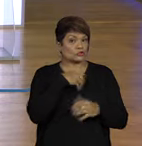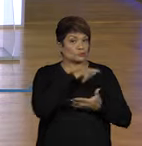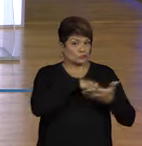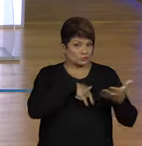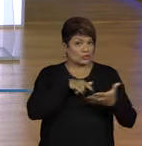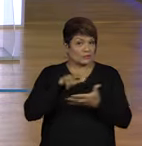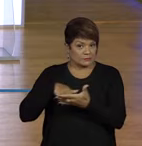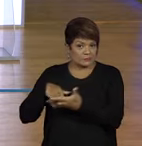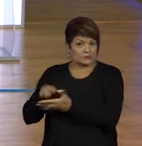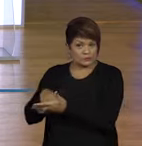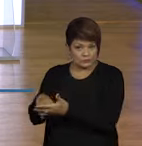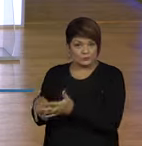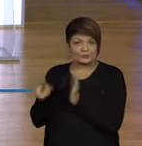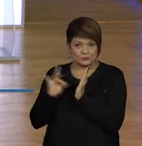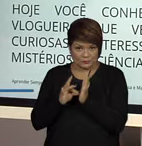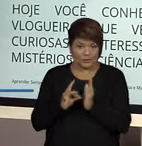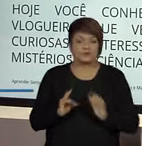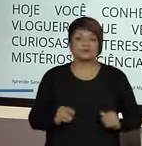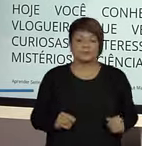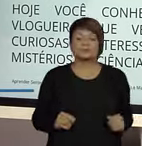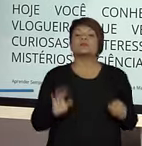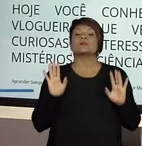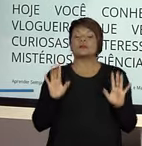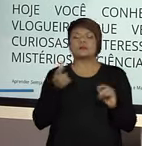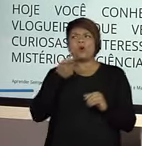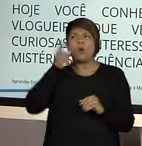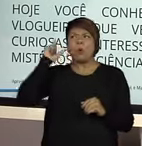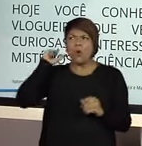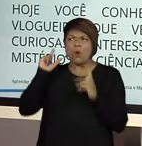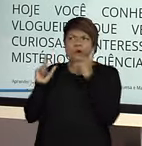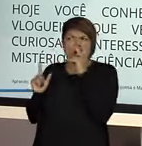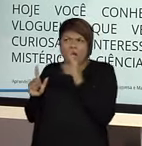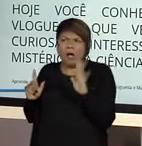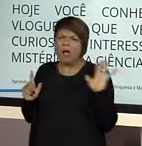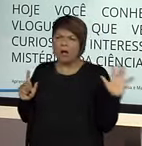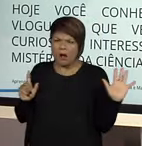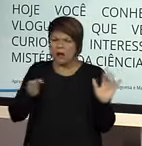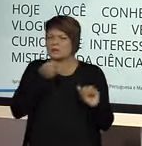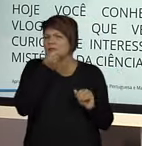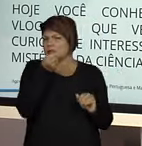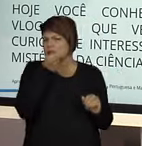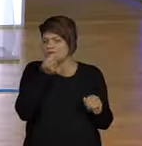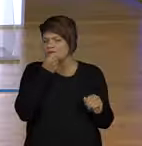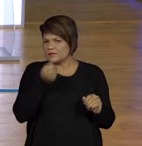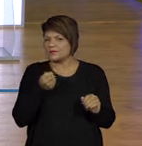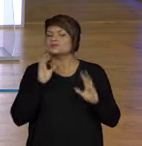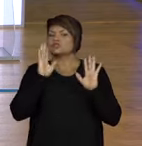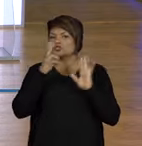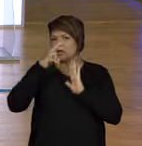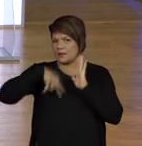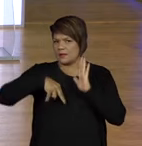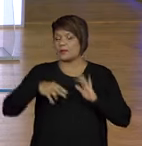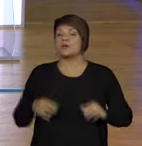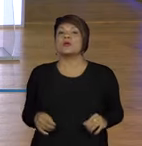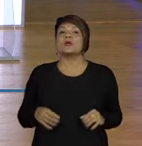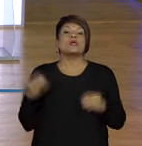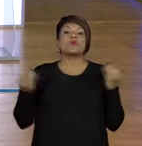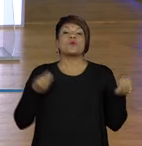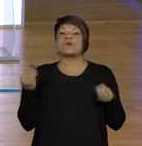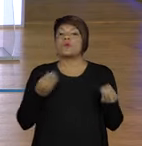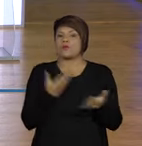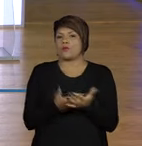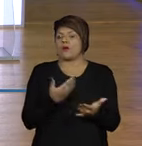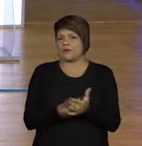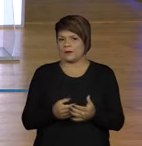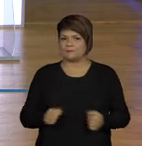E aí parece que ontem eles já leram algum texto sobre entrevistas. Como é que foi a aula, Pro? Ontem, né,